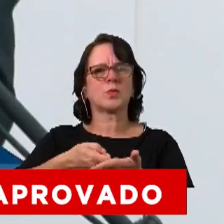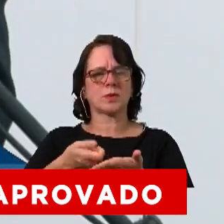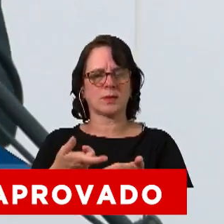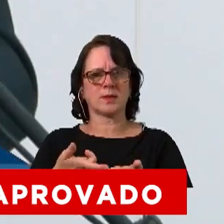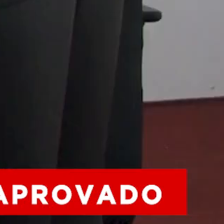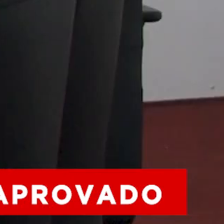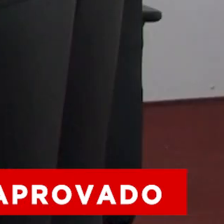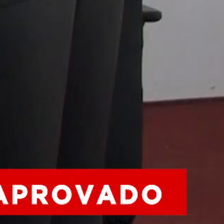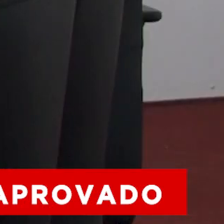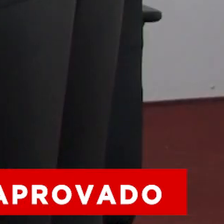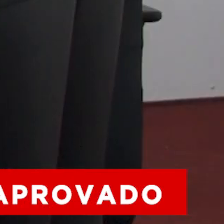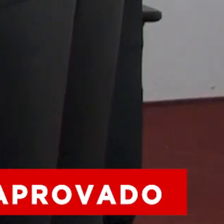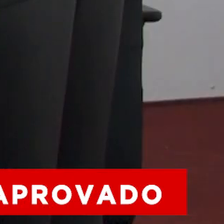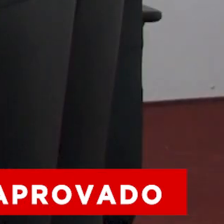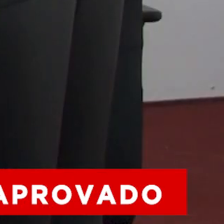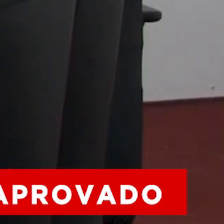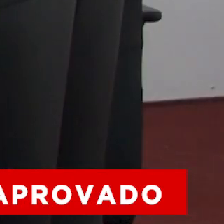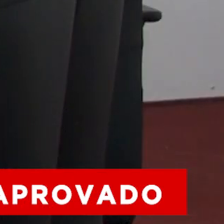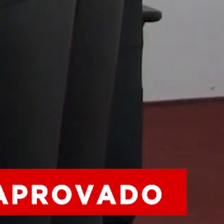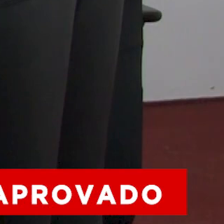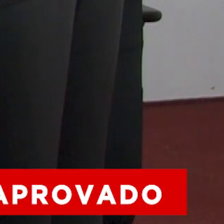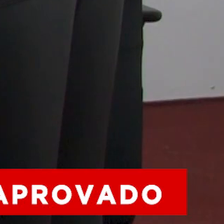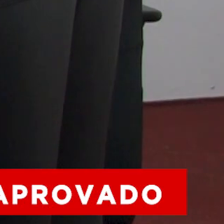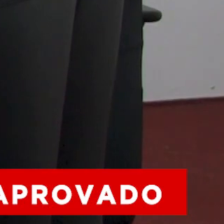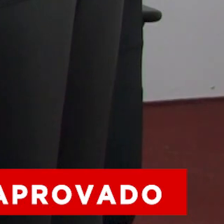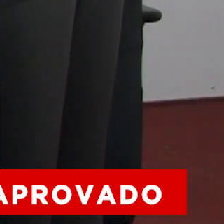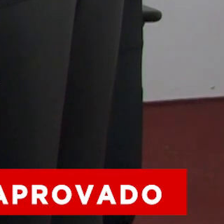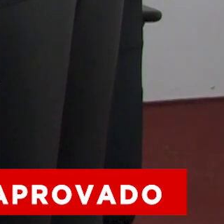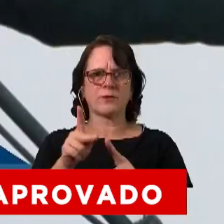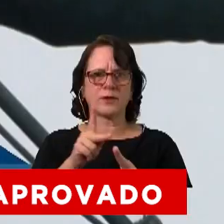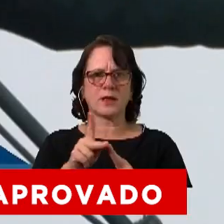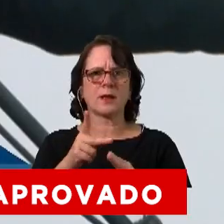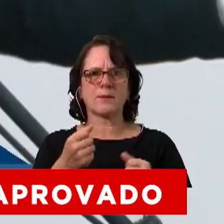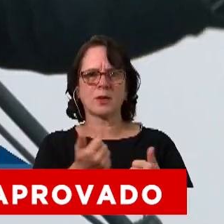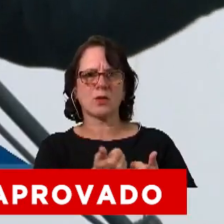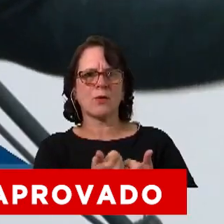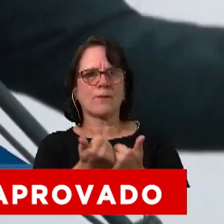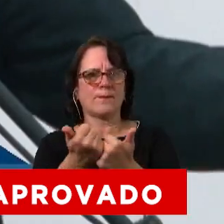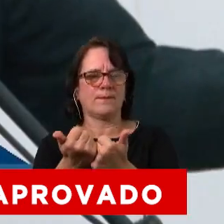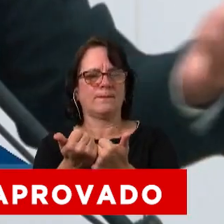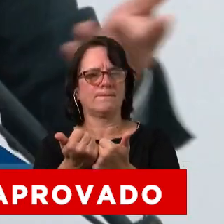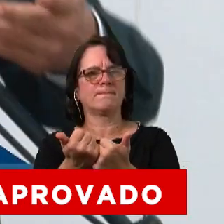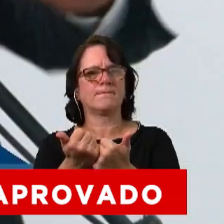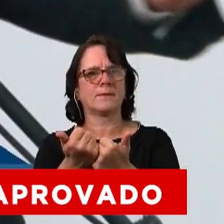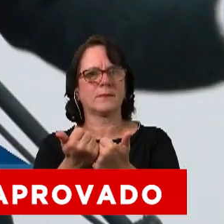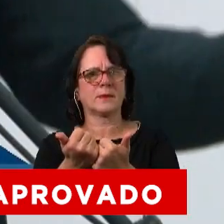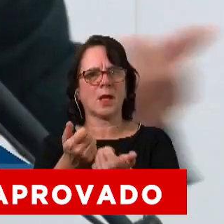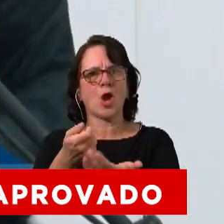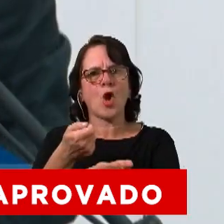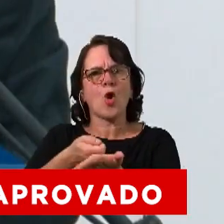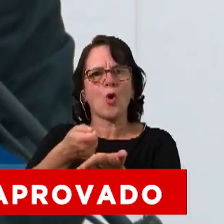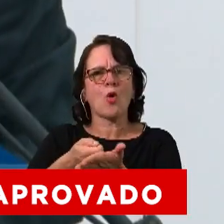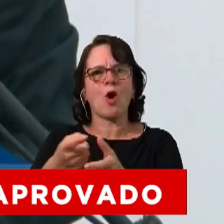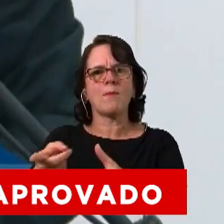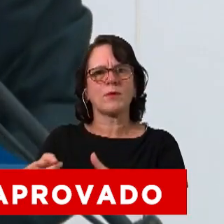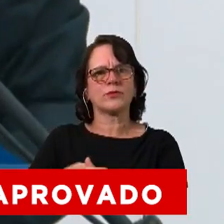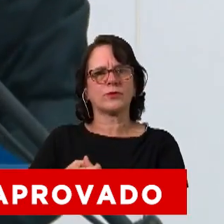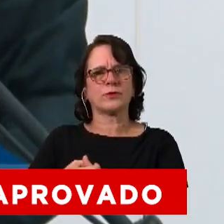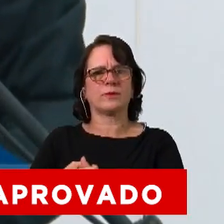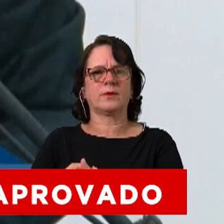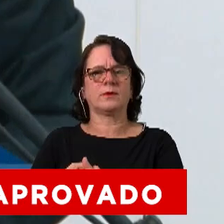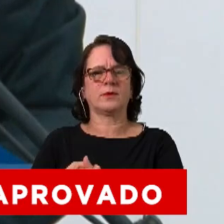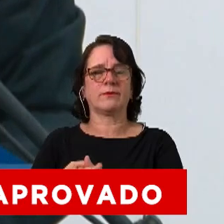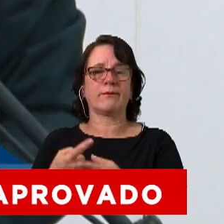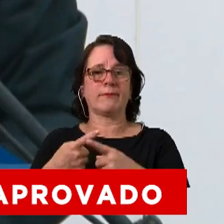você deve, e a Caixa precisa de um suporte, um aporte financeiro, paga a dívida, está resolvida, Rodrigo. Só